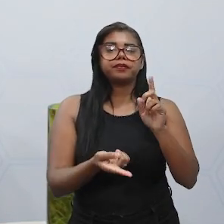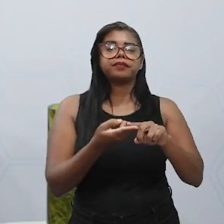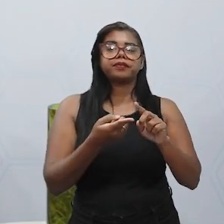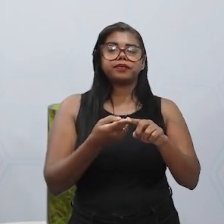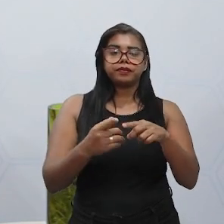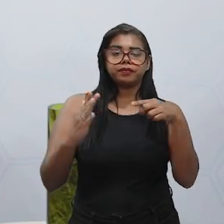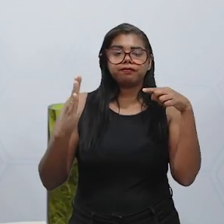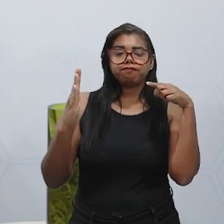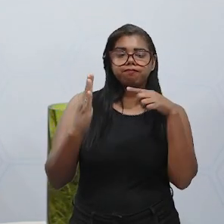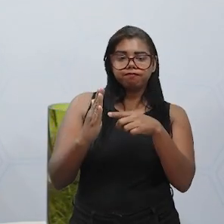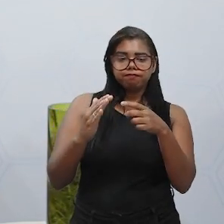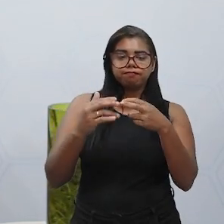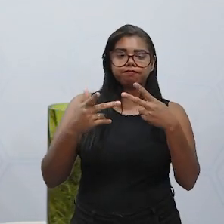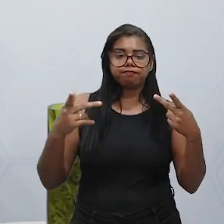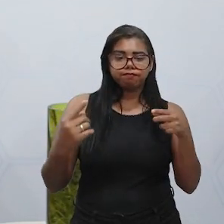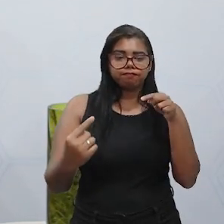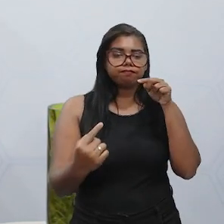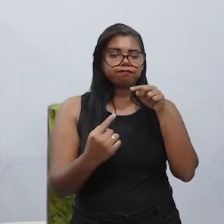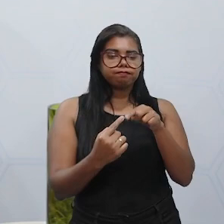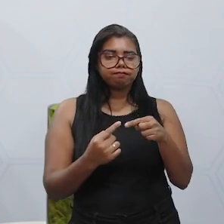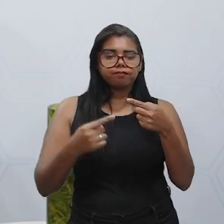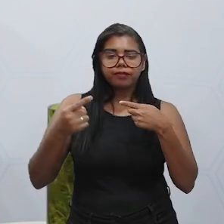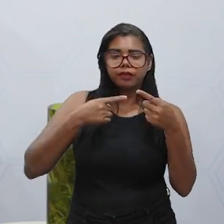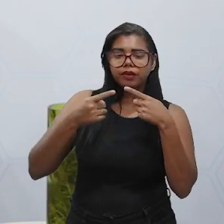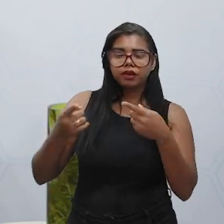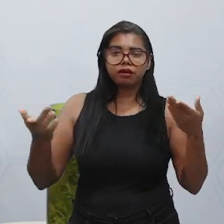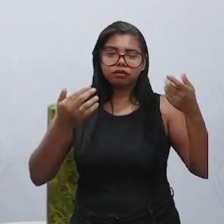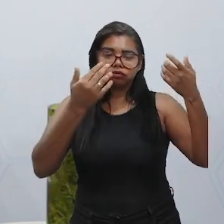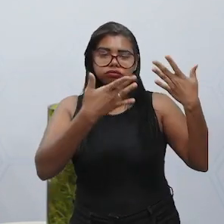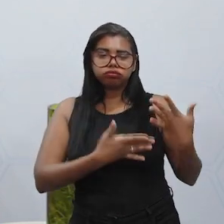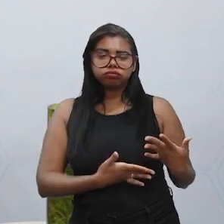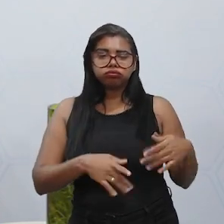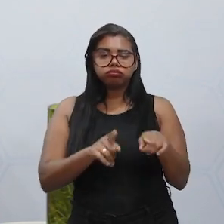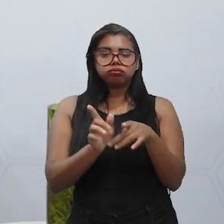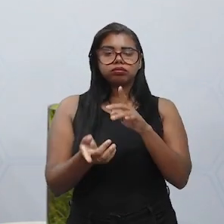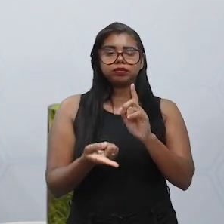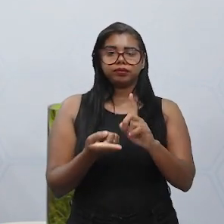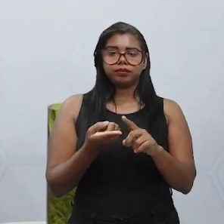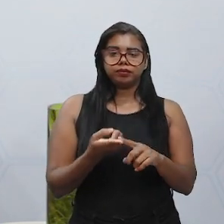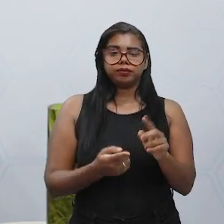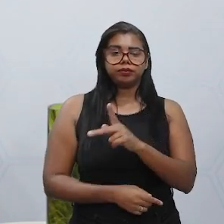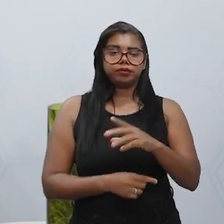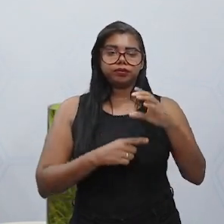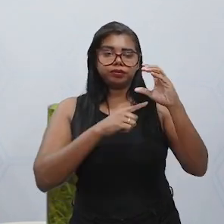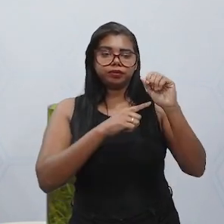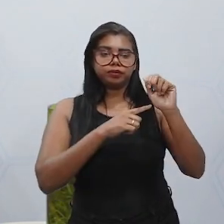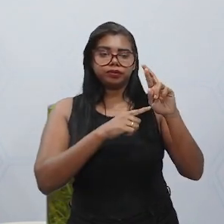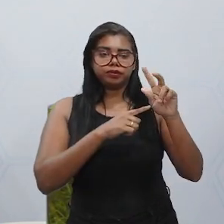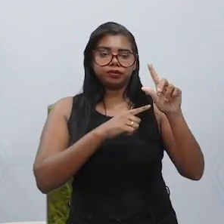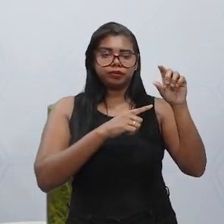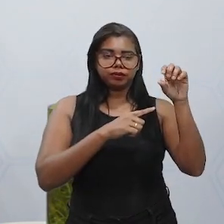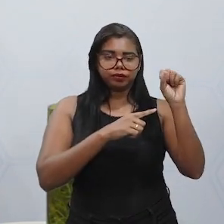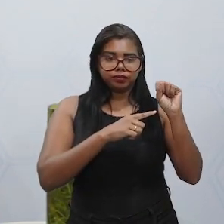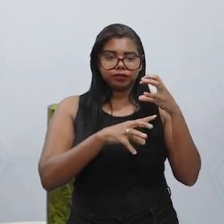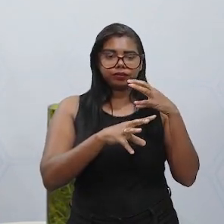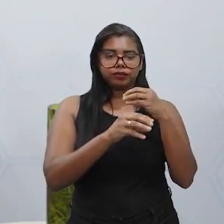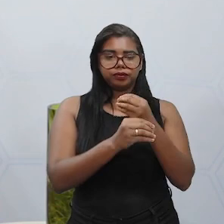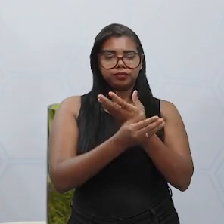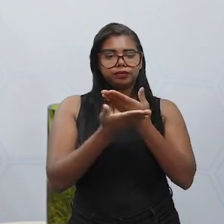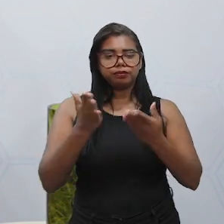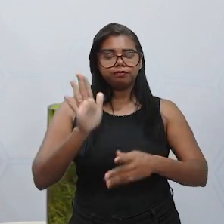metas, e aí a gente vai estar discutindo um pouquinho sobre isso agora com o professor Carlos. Então,